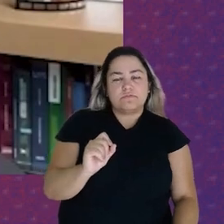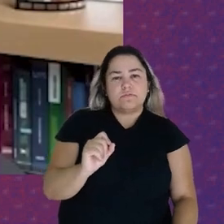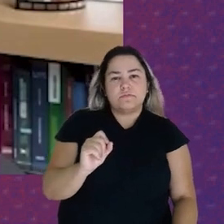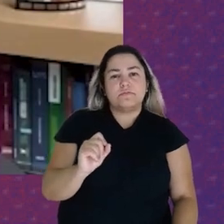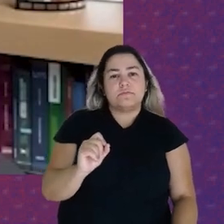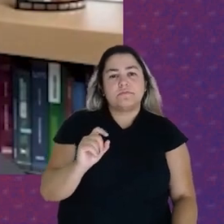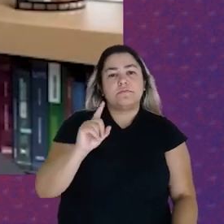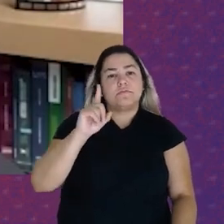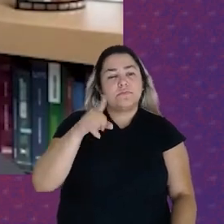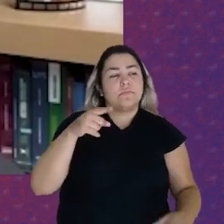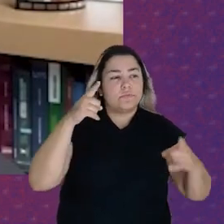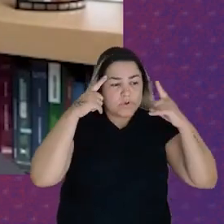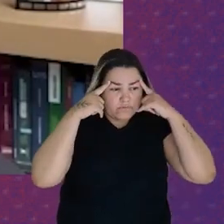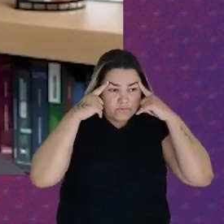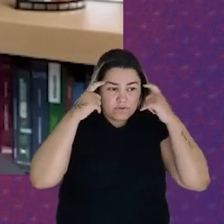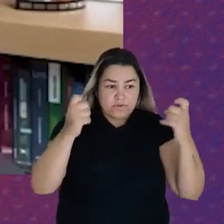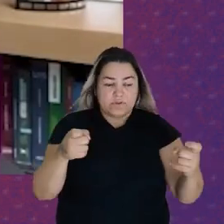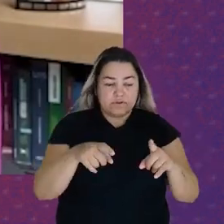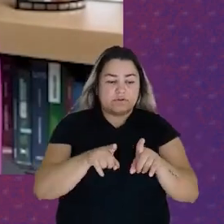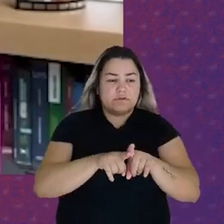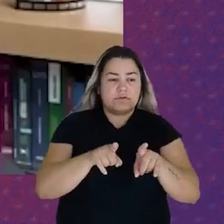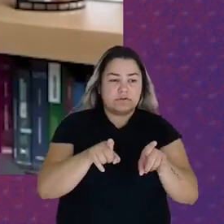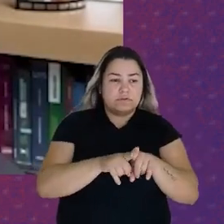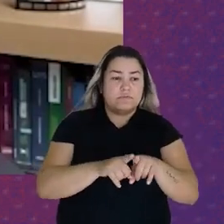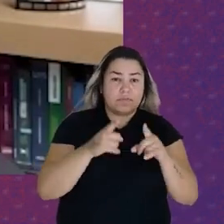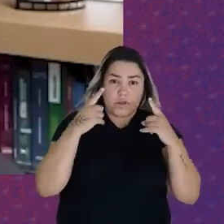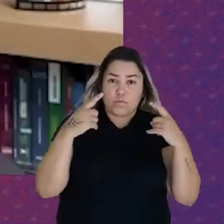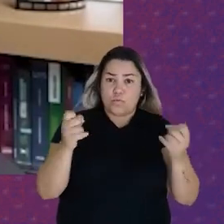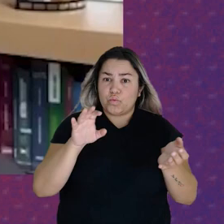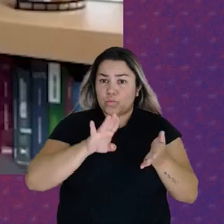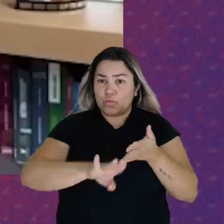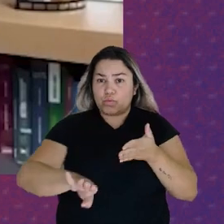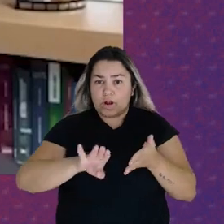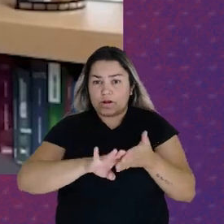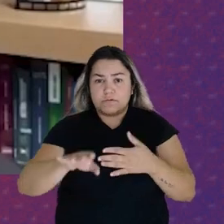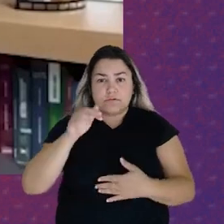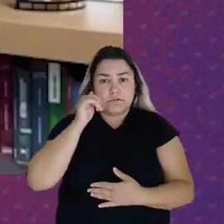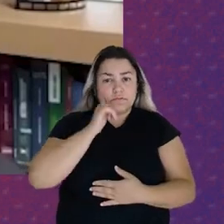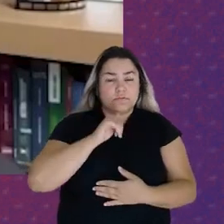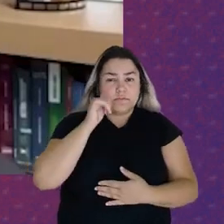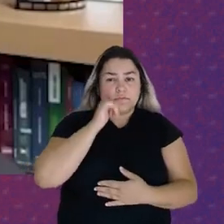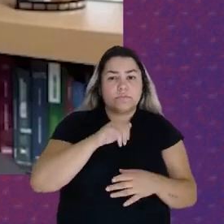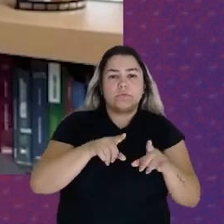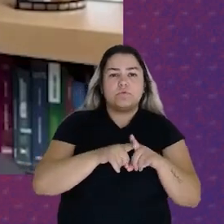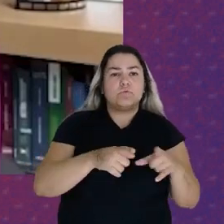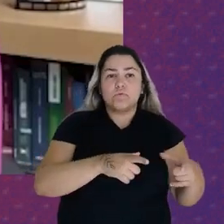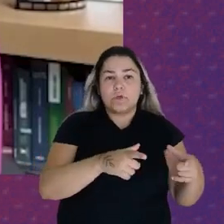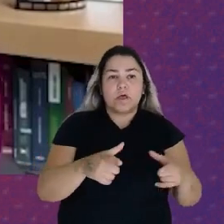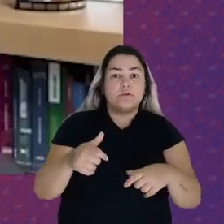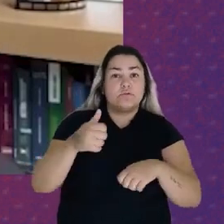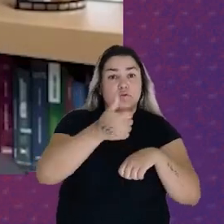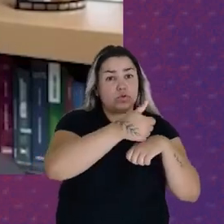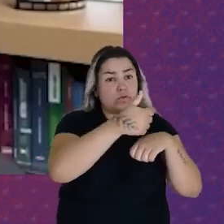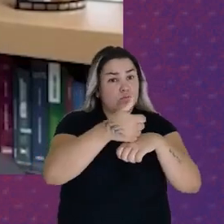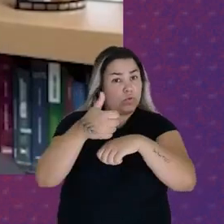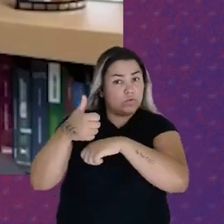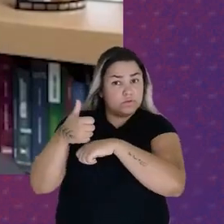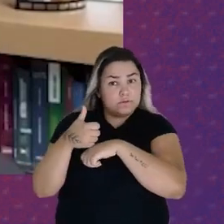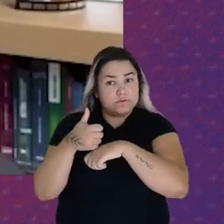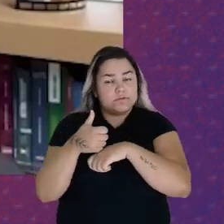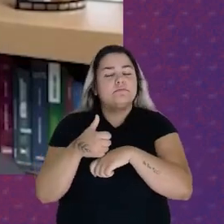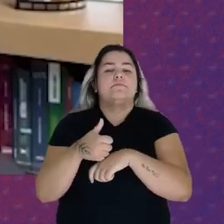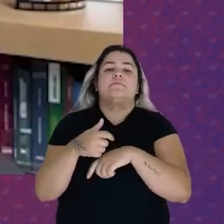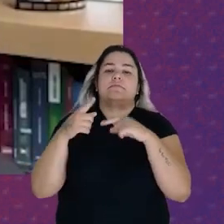uma violência. A violência da exclusão das mulheres nos espaços de poder. E essa violência, ela